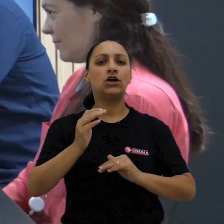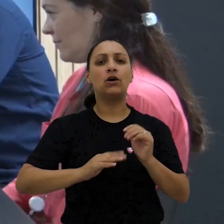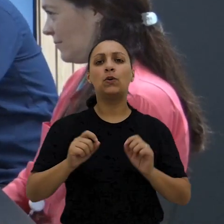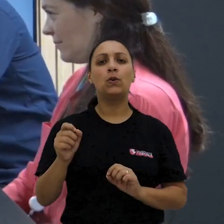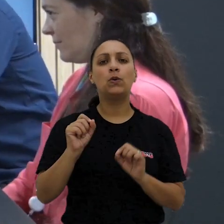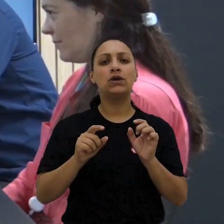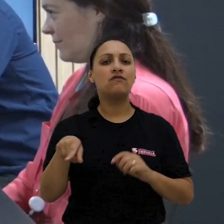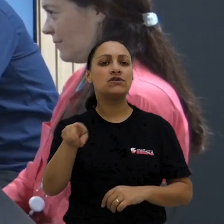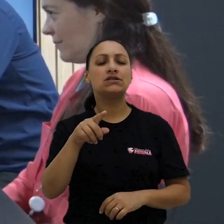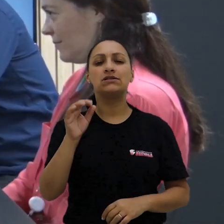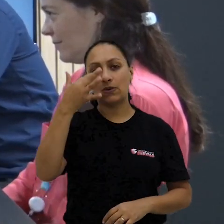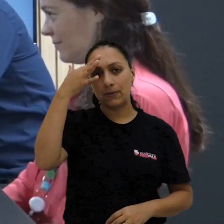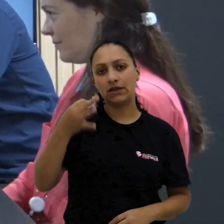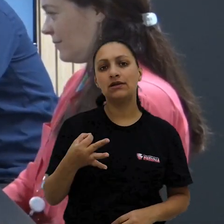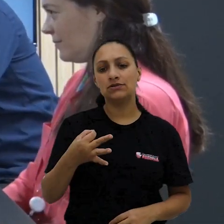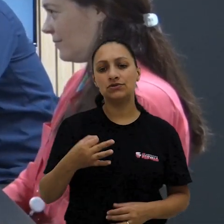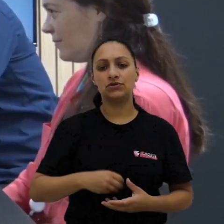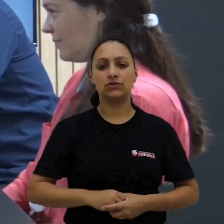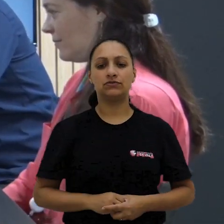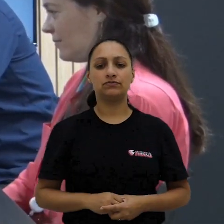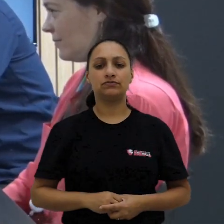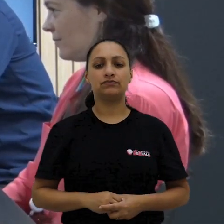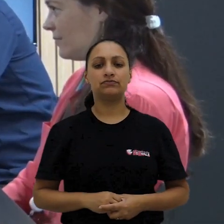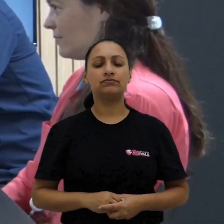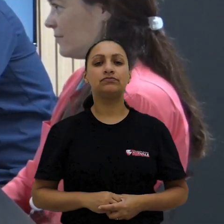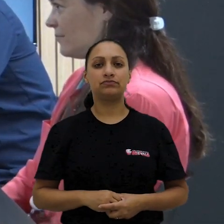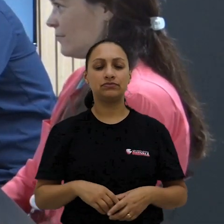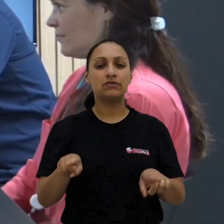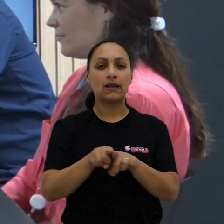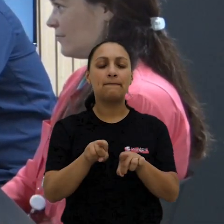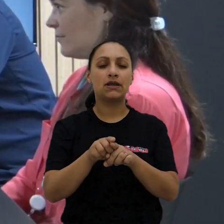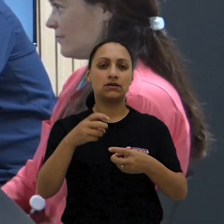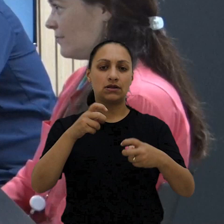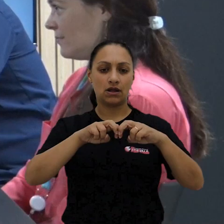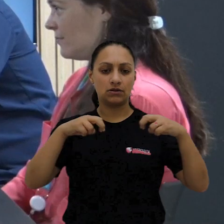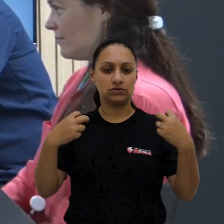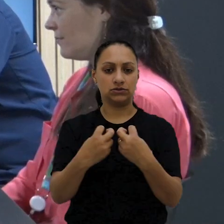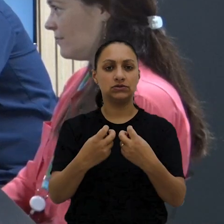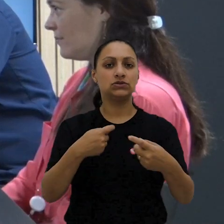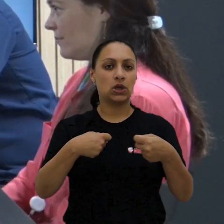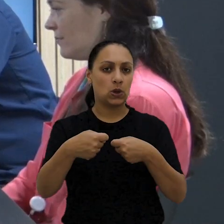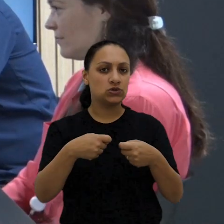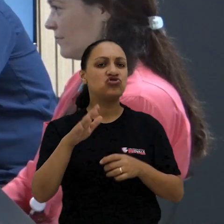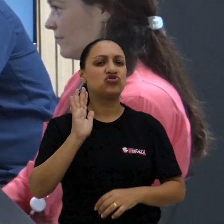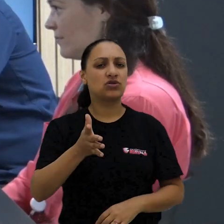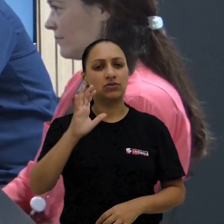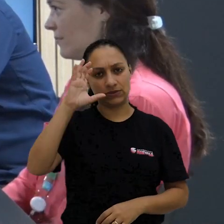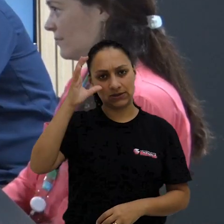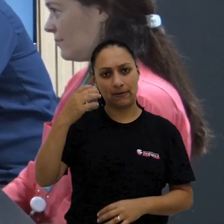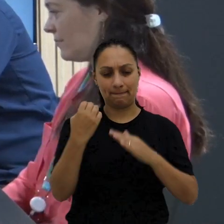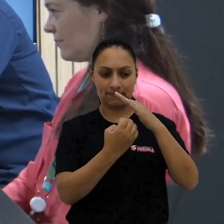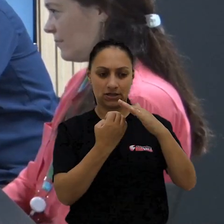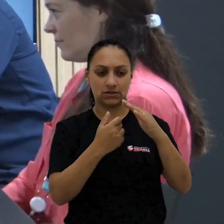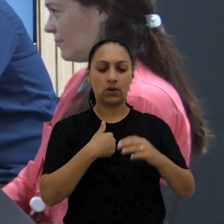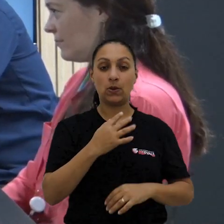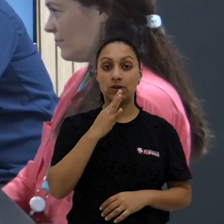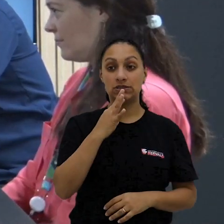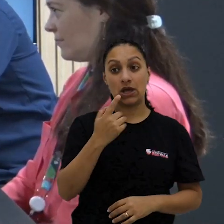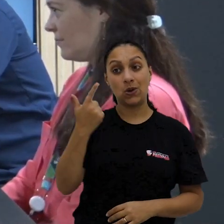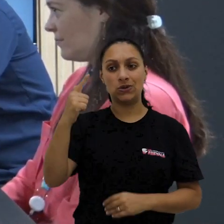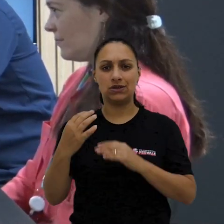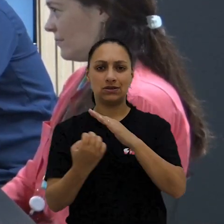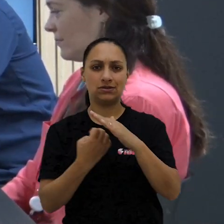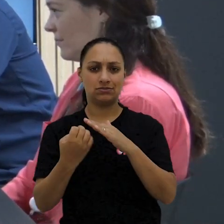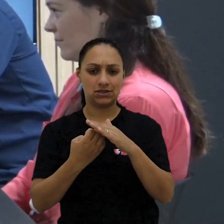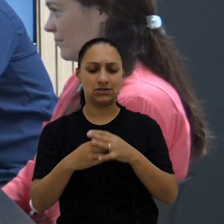entendem? Eu entendo, né? Um vai colaborando com o outro, por exemplo, a rodada de negócios. Já aconteceu de uma empresa conhecer a